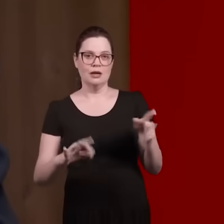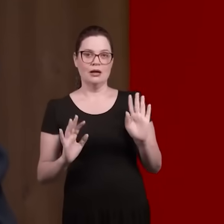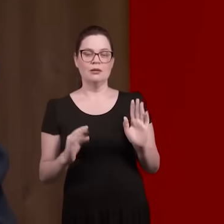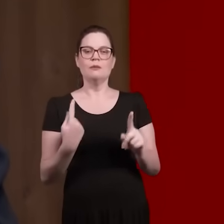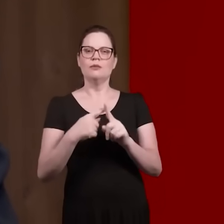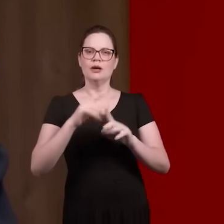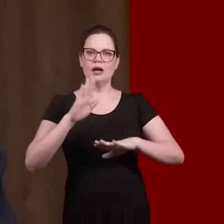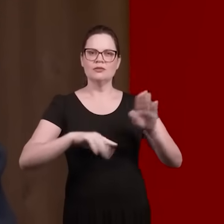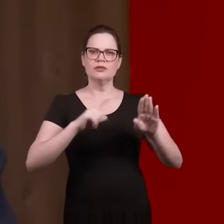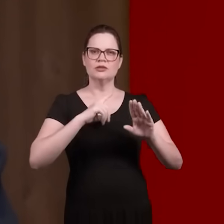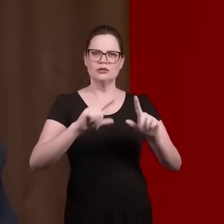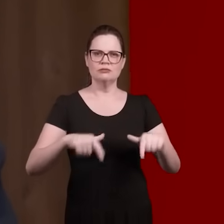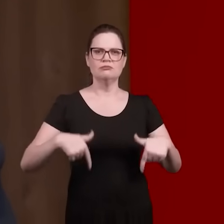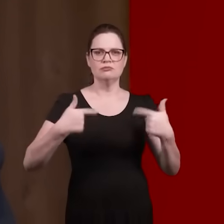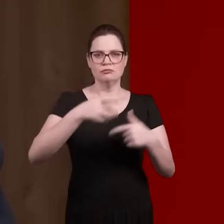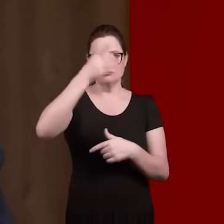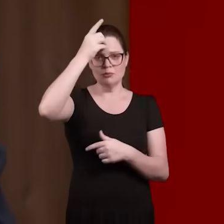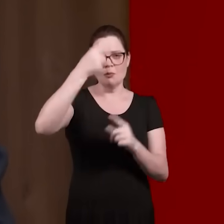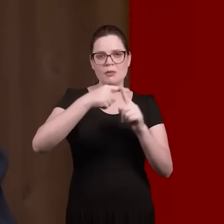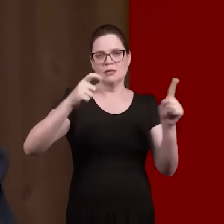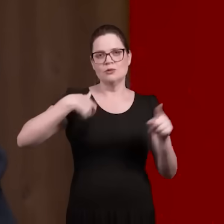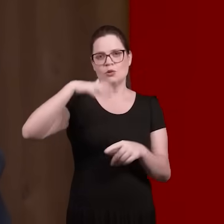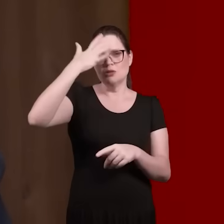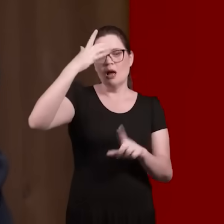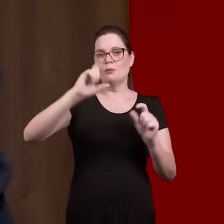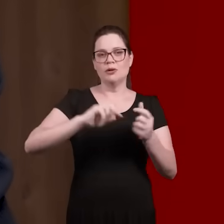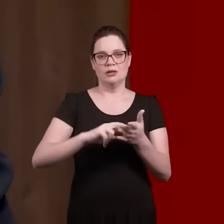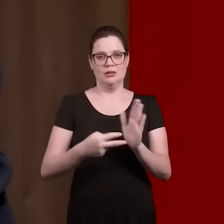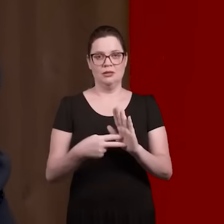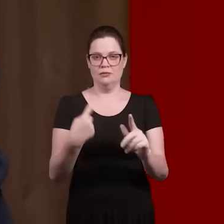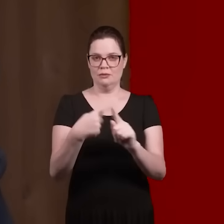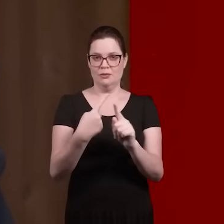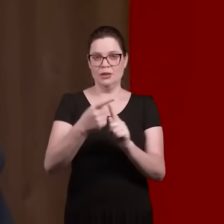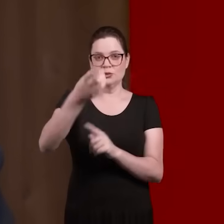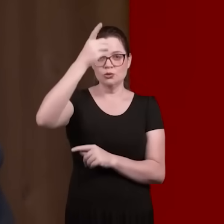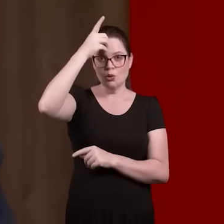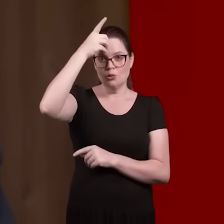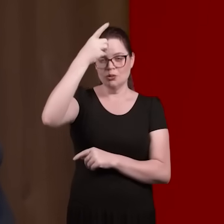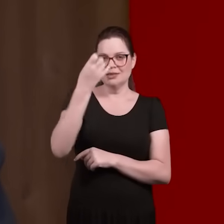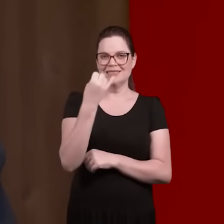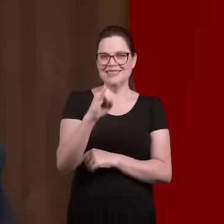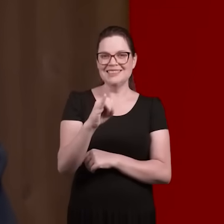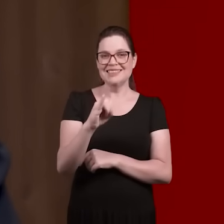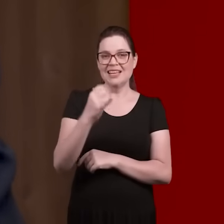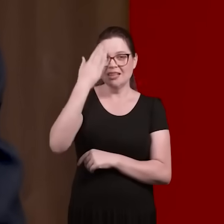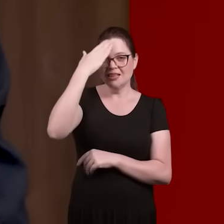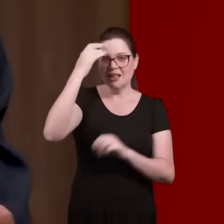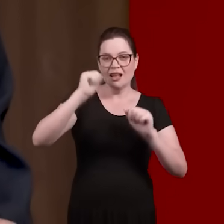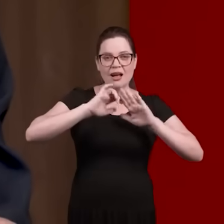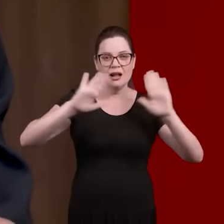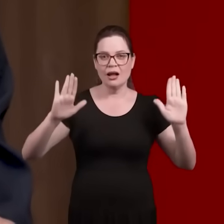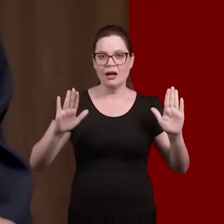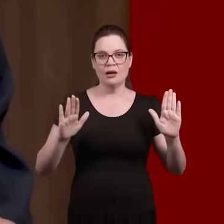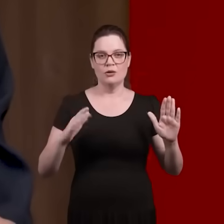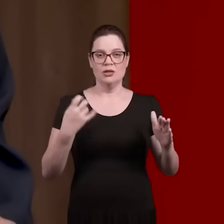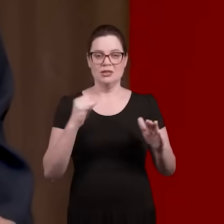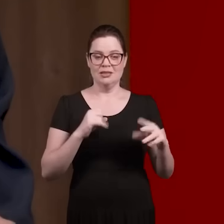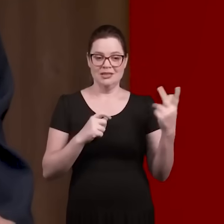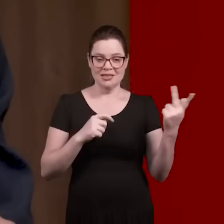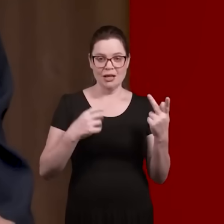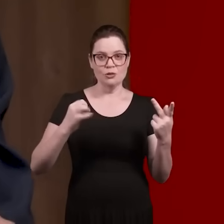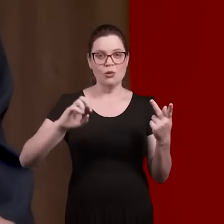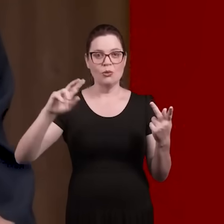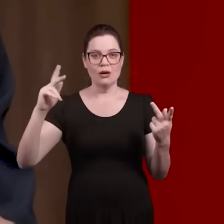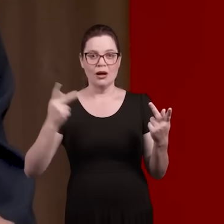de dons, mas eles não conseguiam saber o que era e o que não era do Senhor, porque os dons espirituais, se eles não forem discernidos, eles